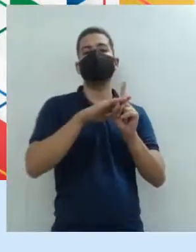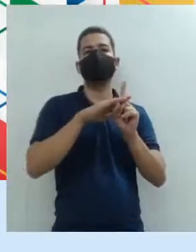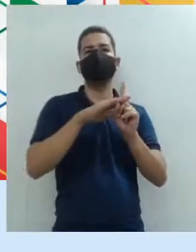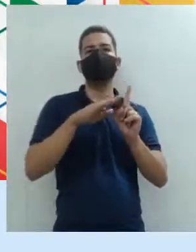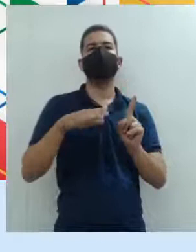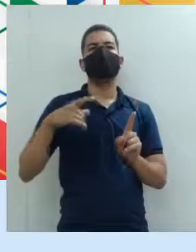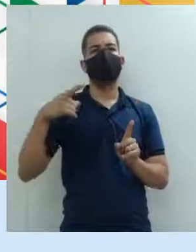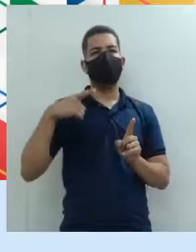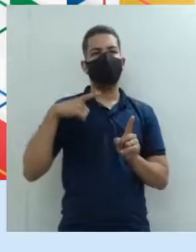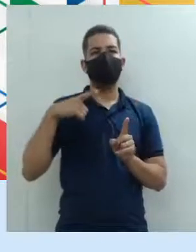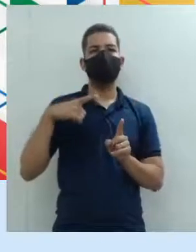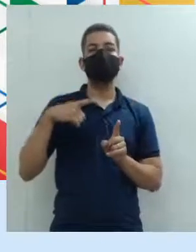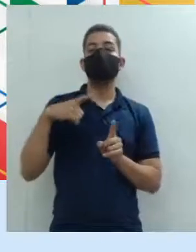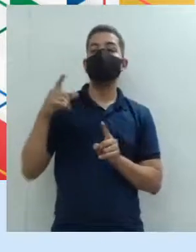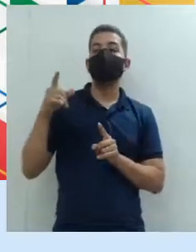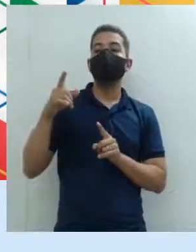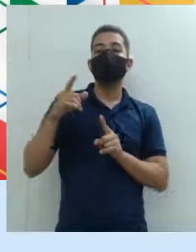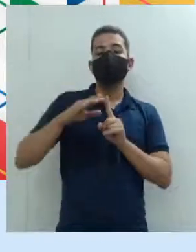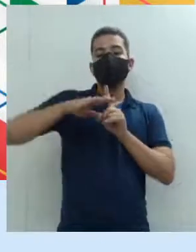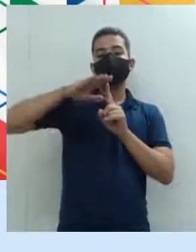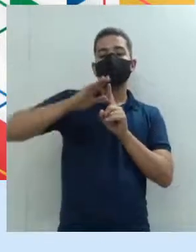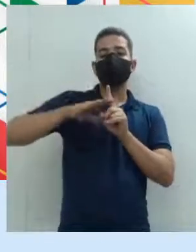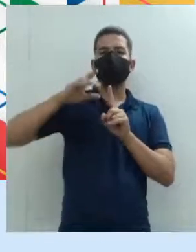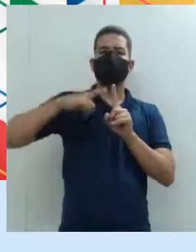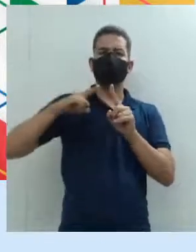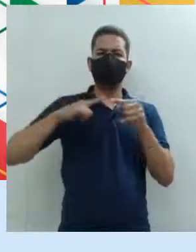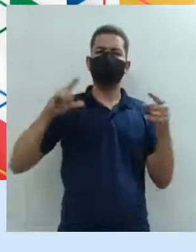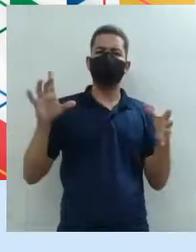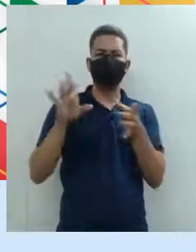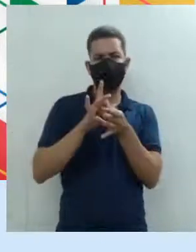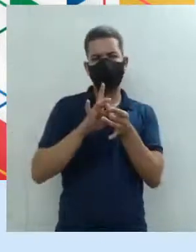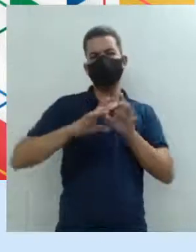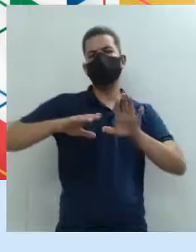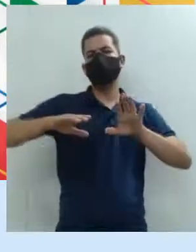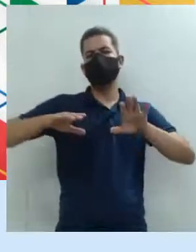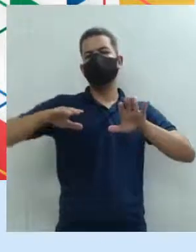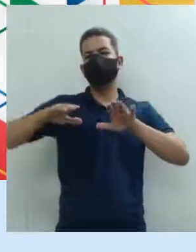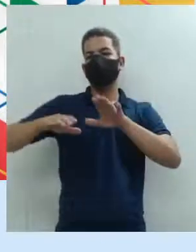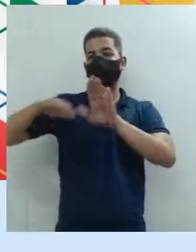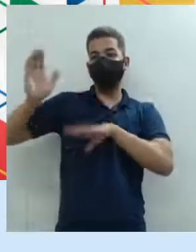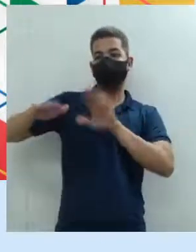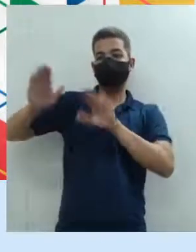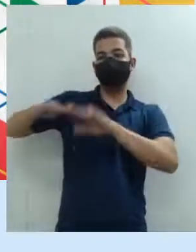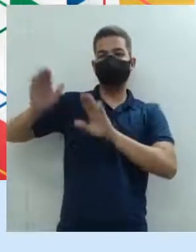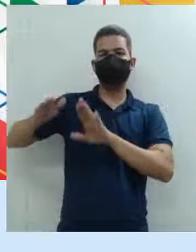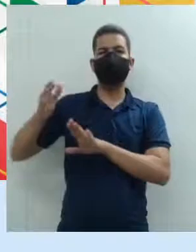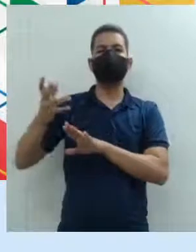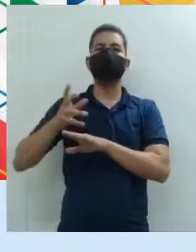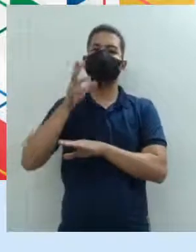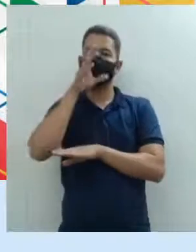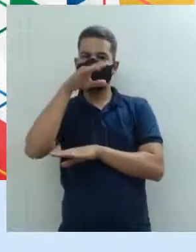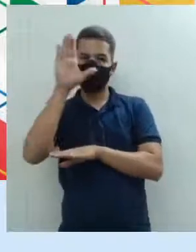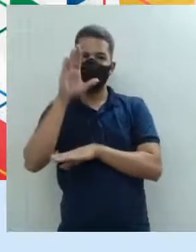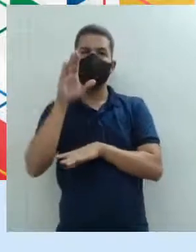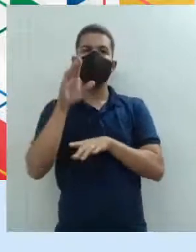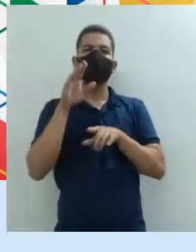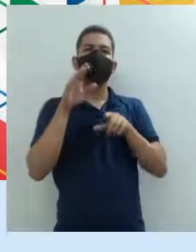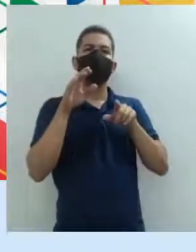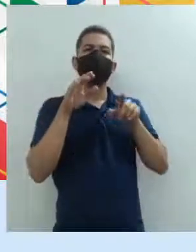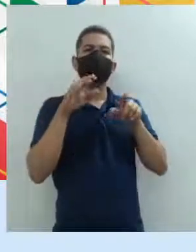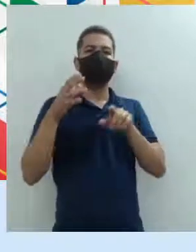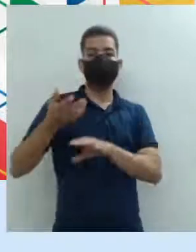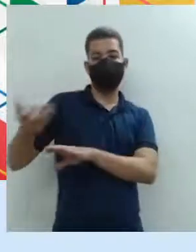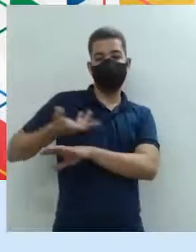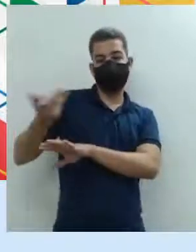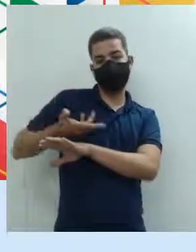está associada com o grau de agitação das partículas de um corpo. Então, se o corpo possui as partículas com muita agitação, né, a